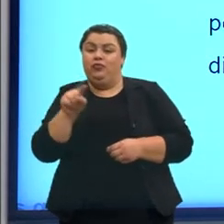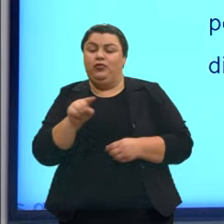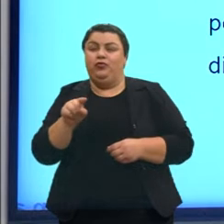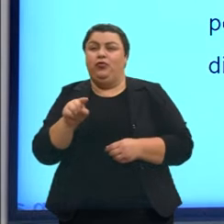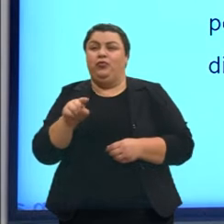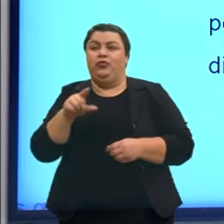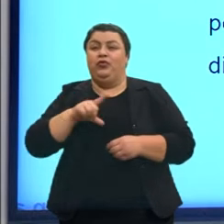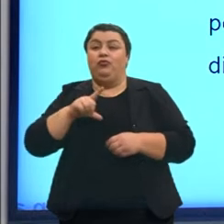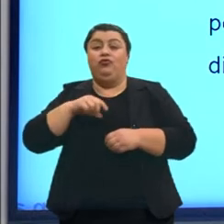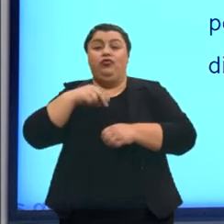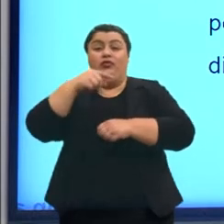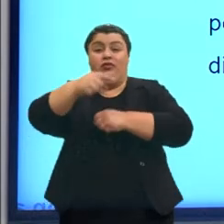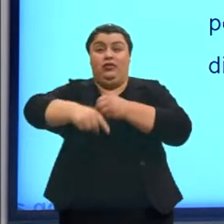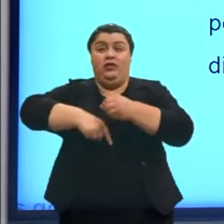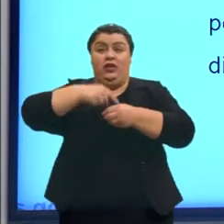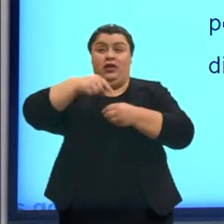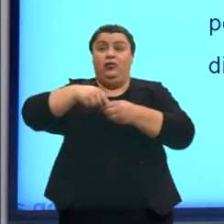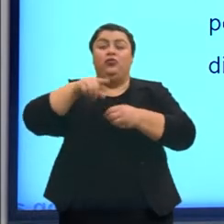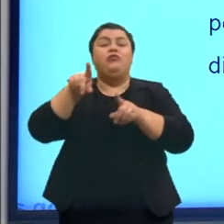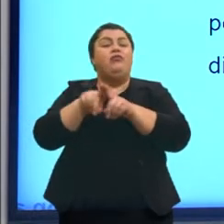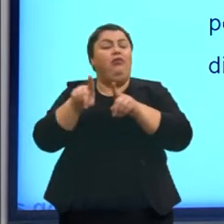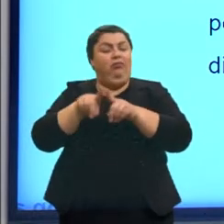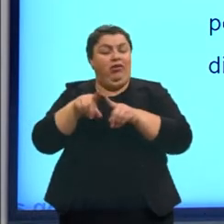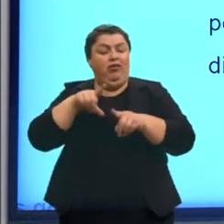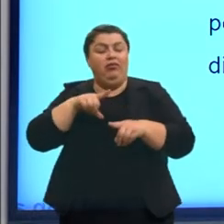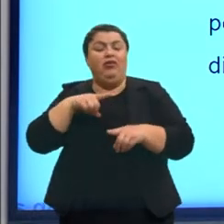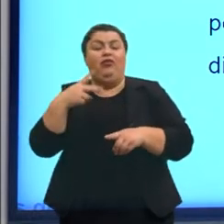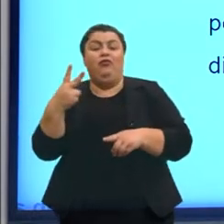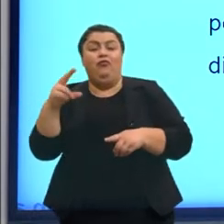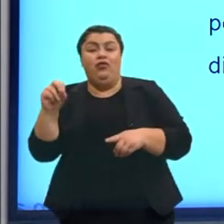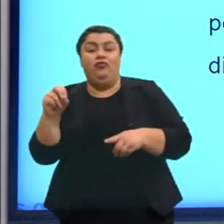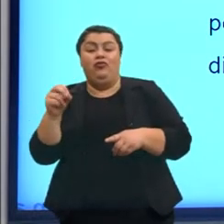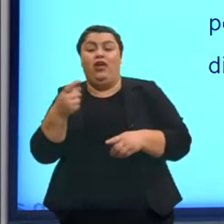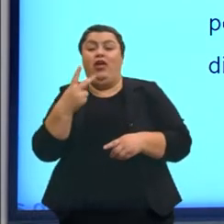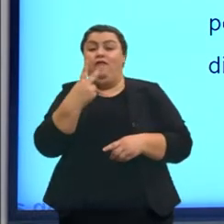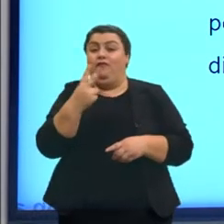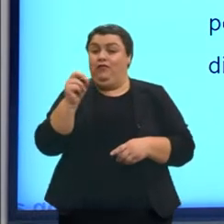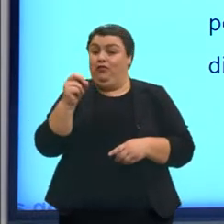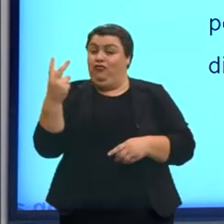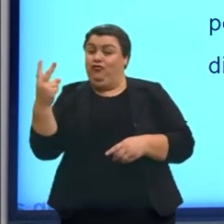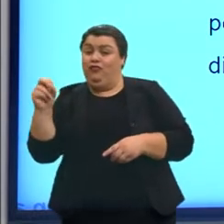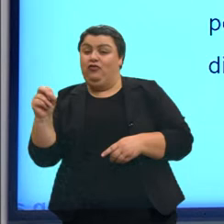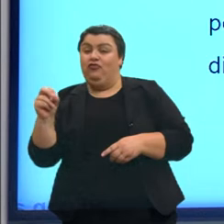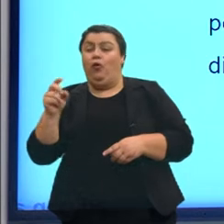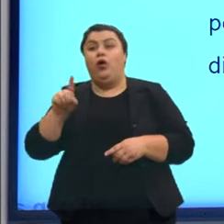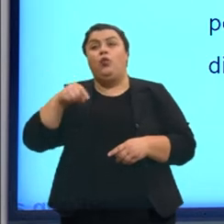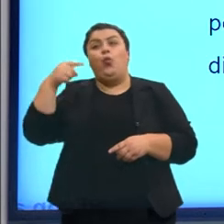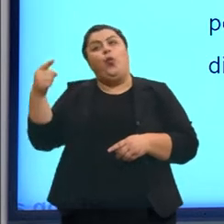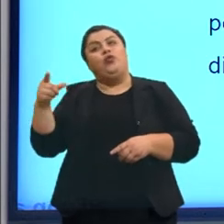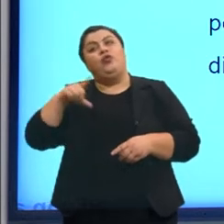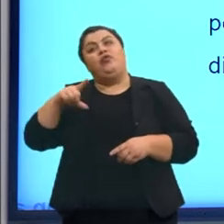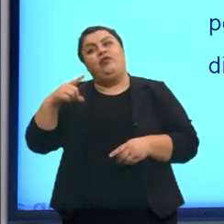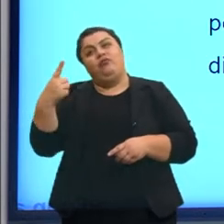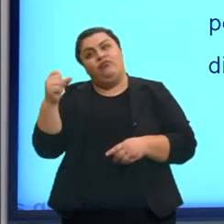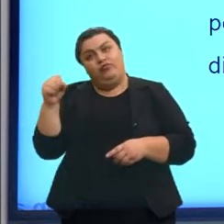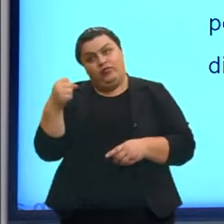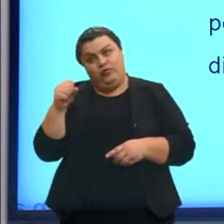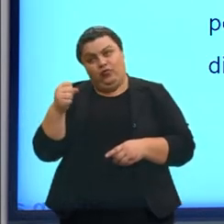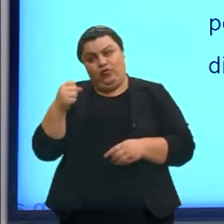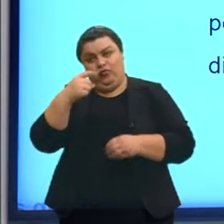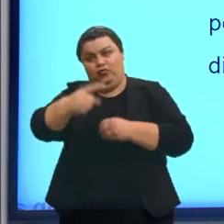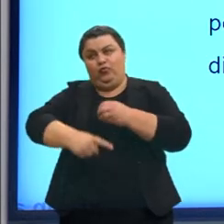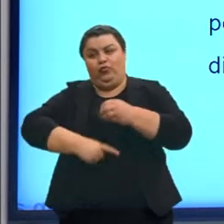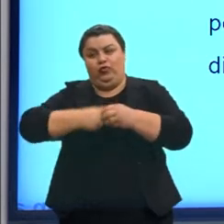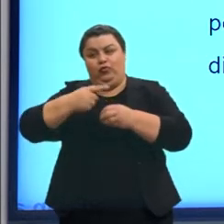nêutrons e foi fazer o cálculo eu também tenho 20 mais 40 - 20 e 20 neste aqui eu tenho 18 de número atômico de número de